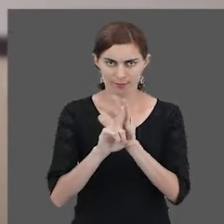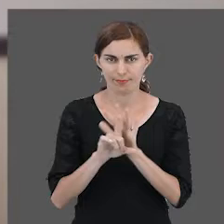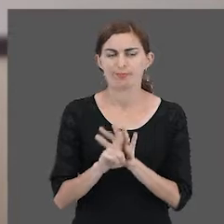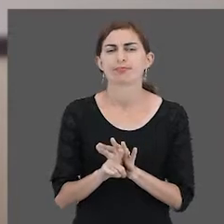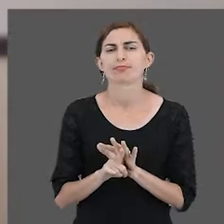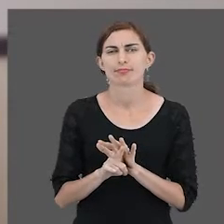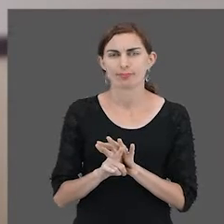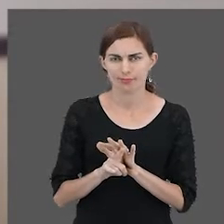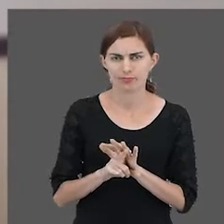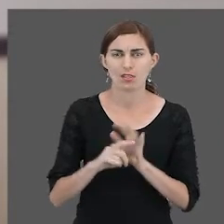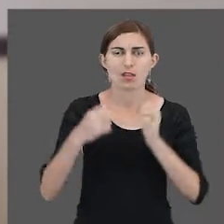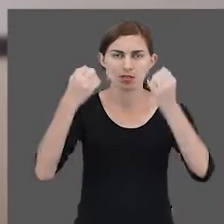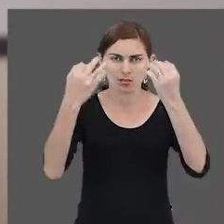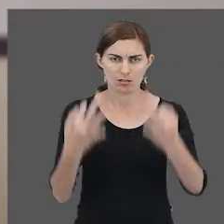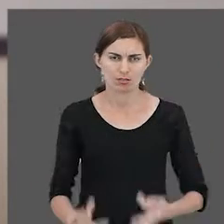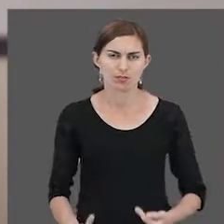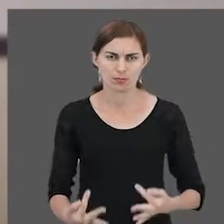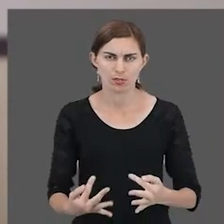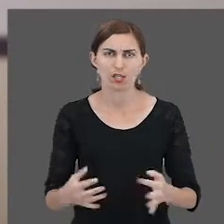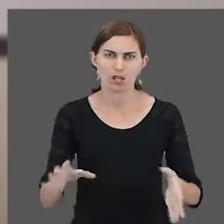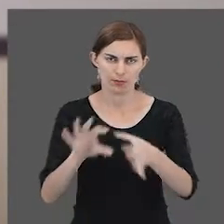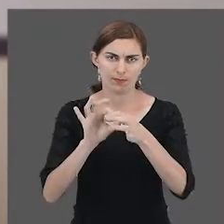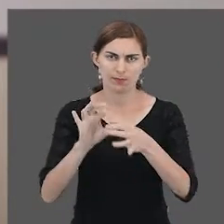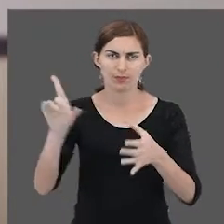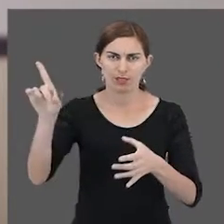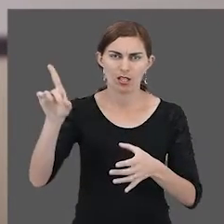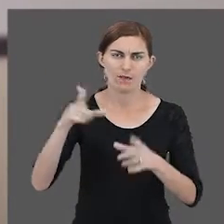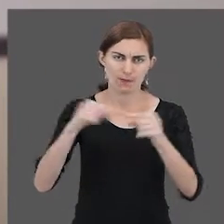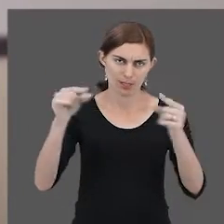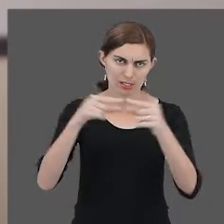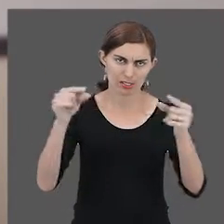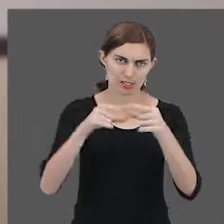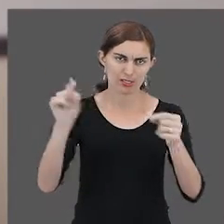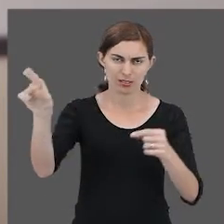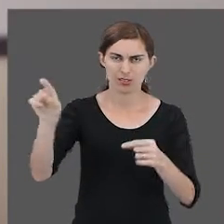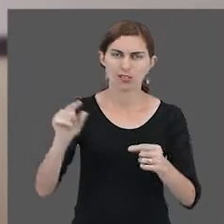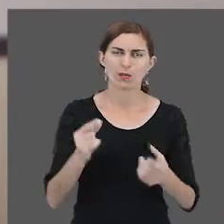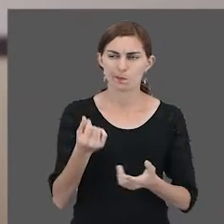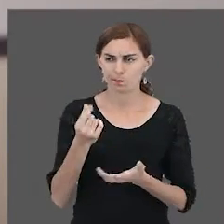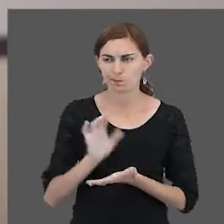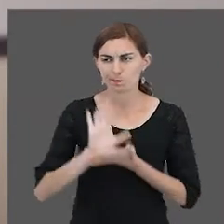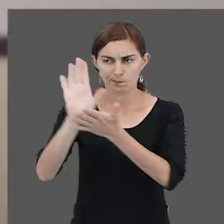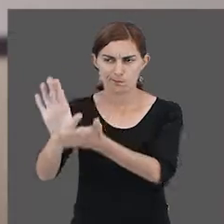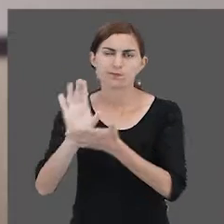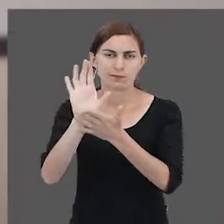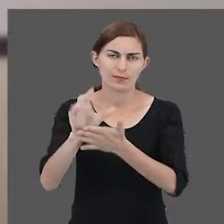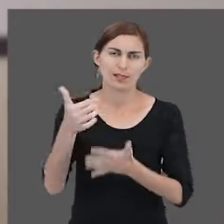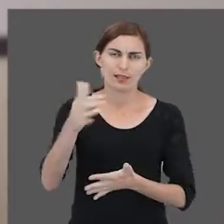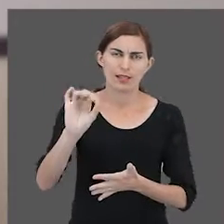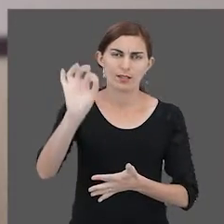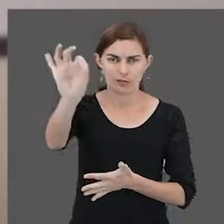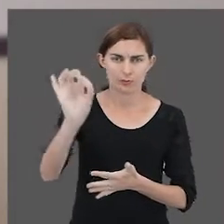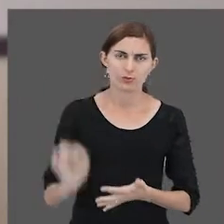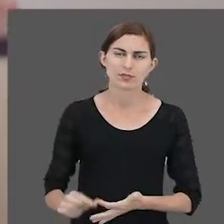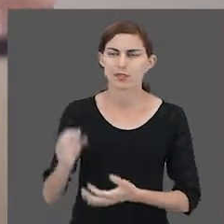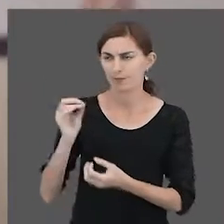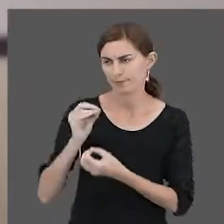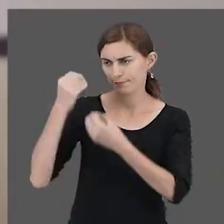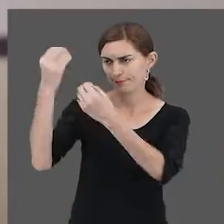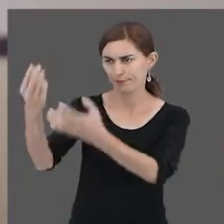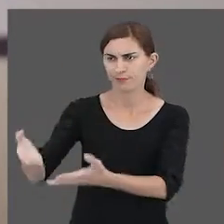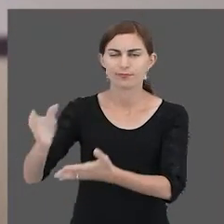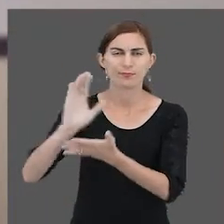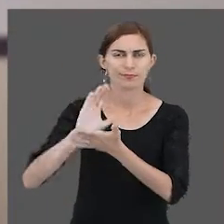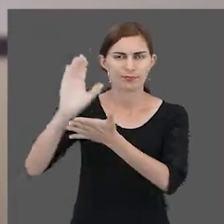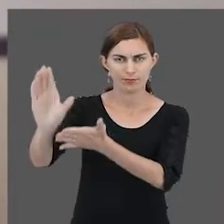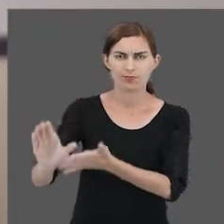legislação estabelece que a União vai complementar o valor total do Fundeb em 10%. Então,